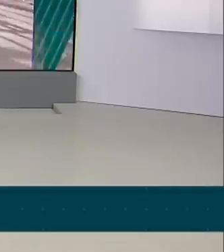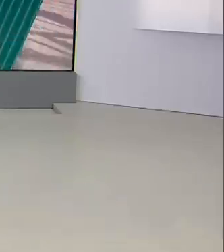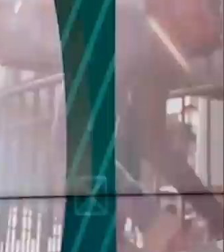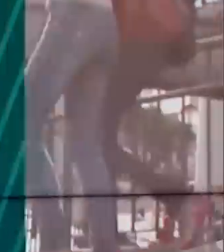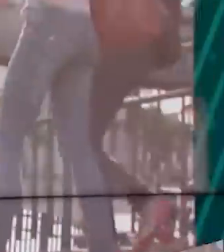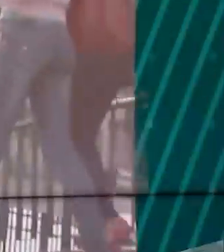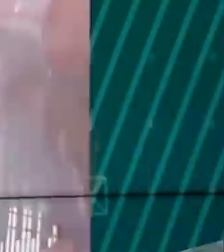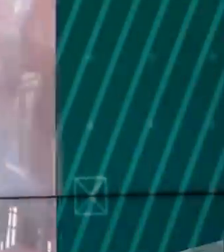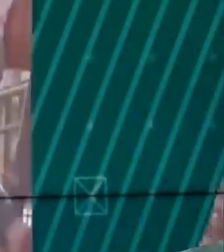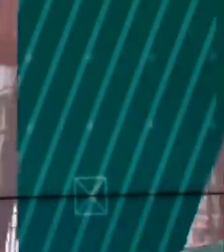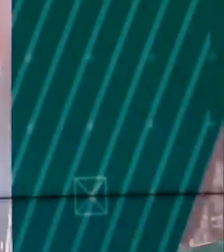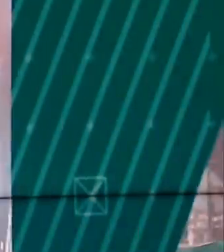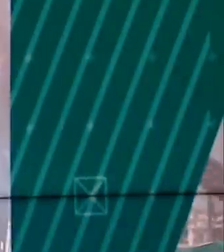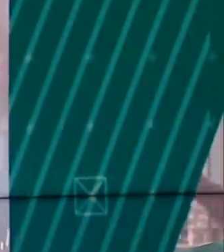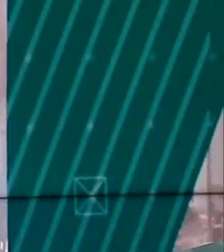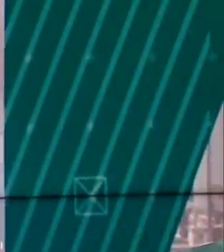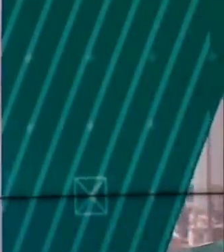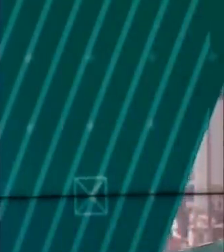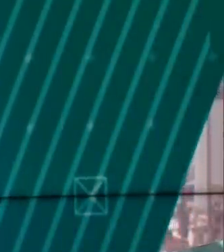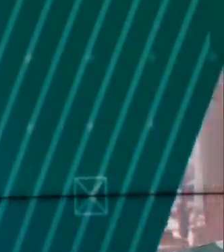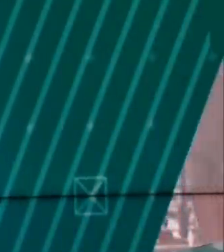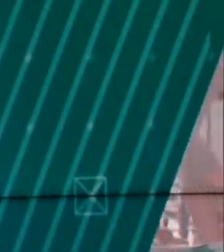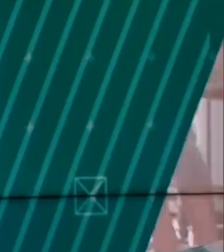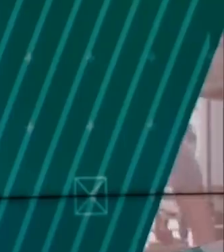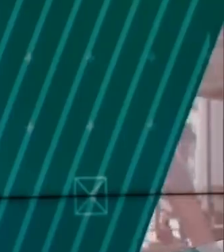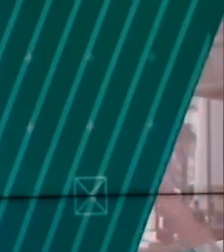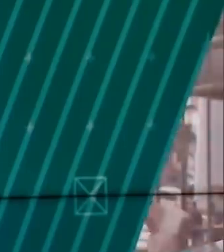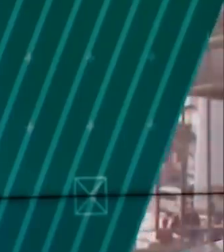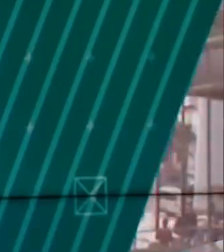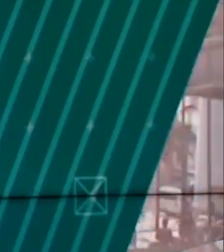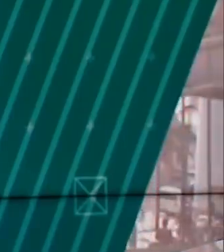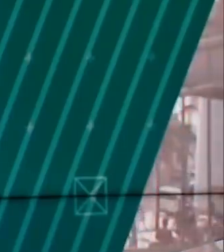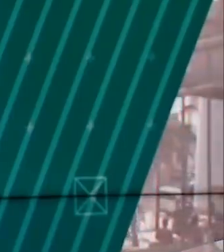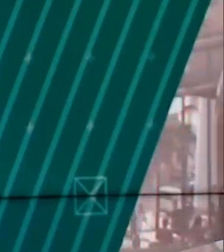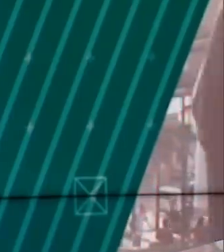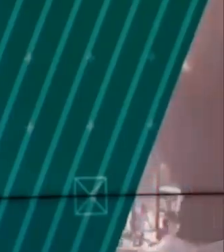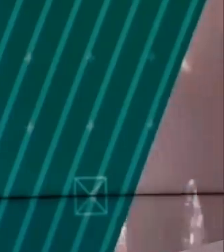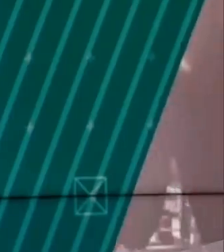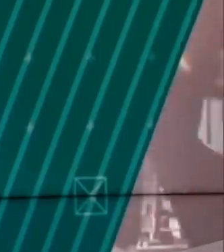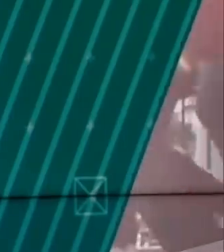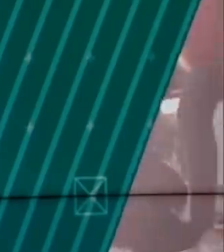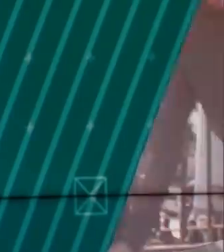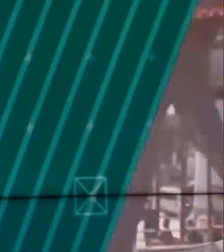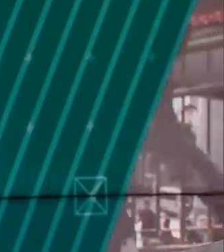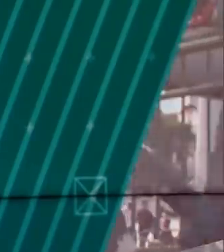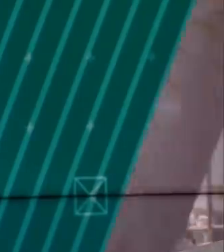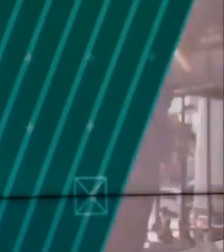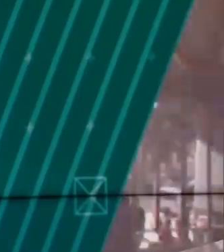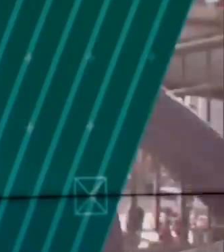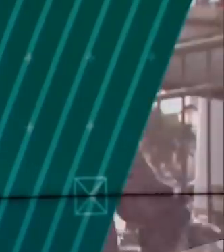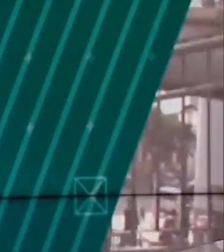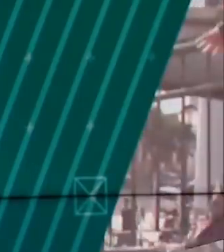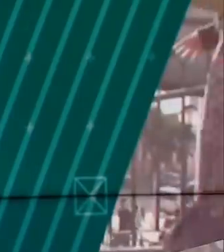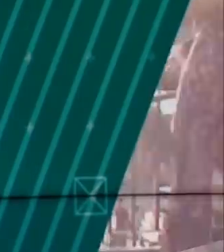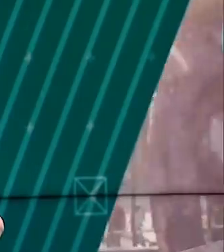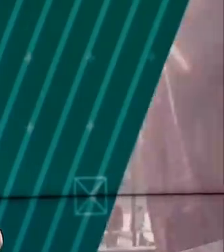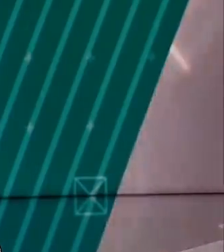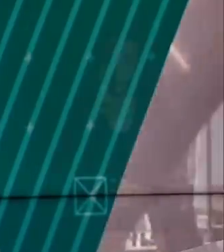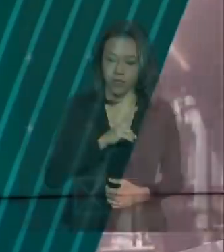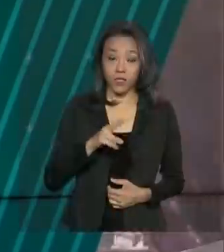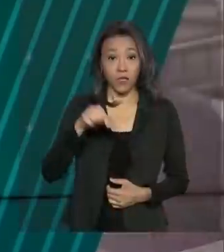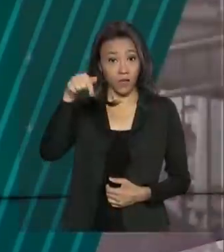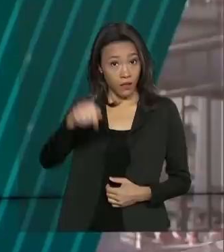sociais em quase seis milhões de brasileiros já receberam auxílio emergencial de 600 reais